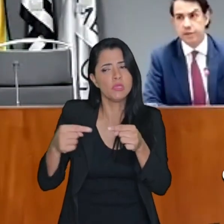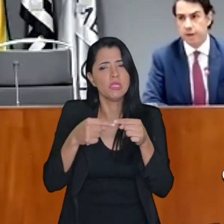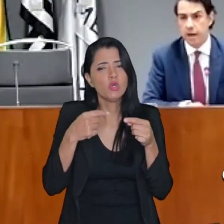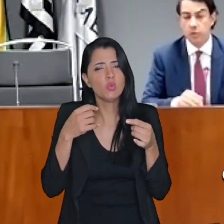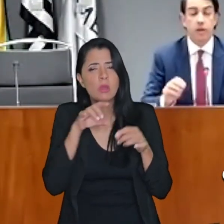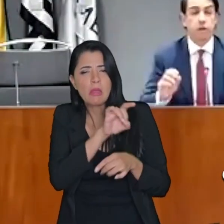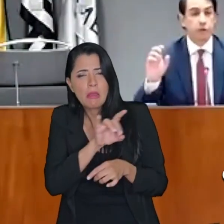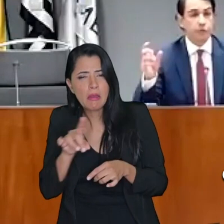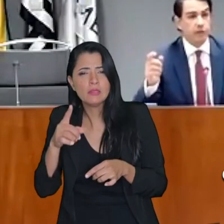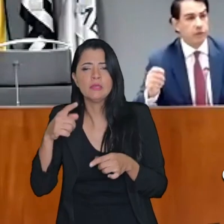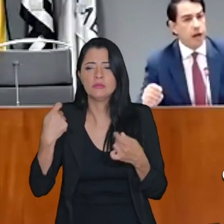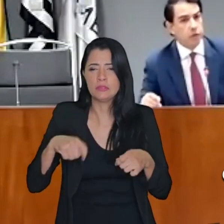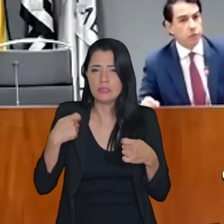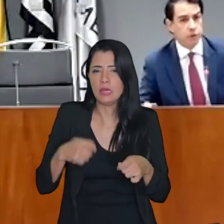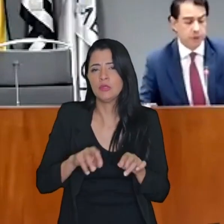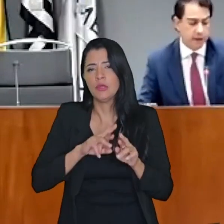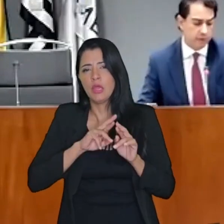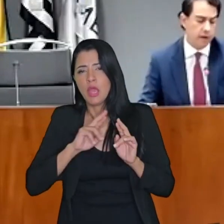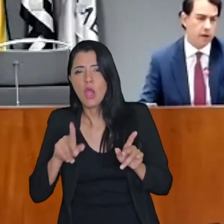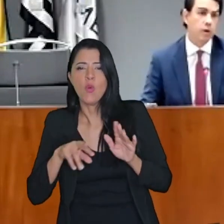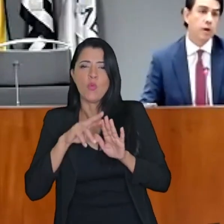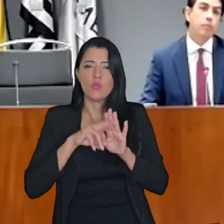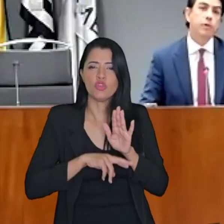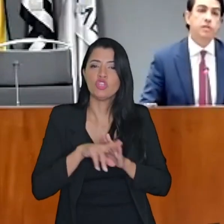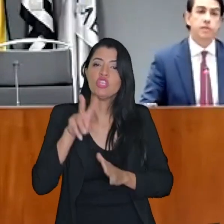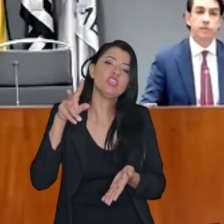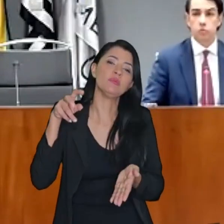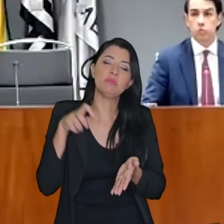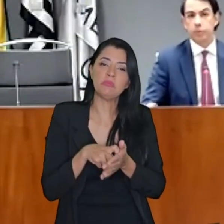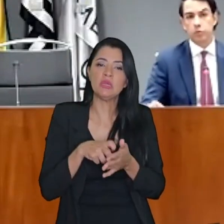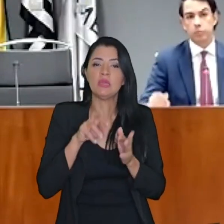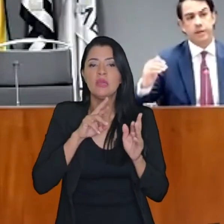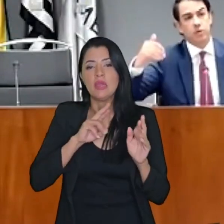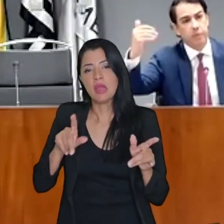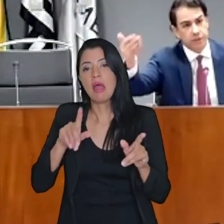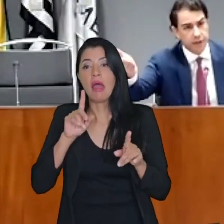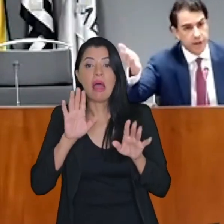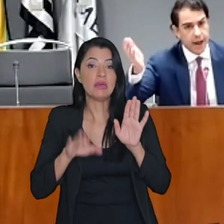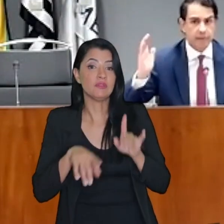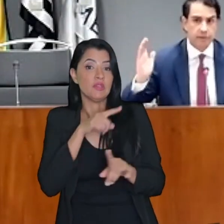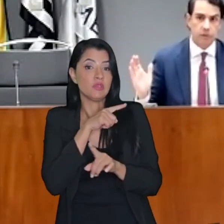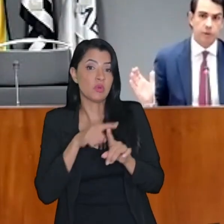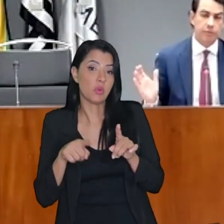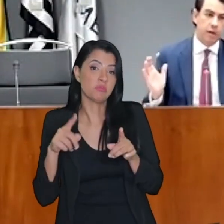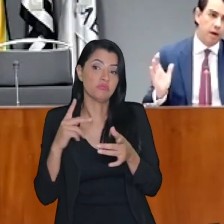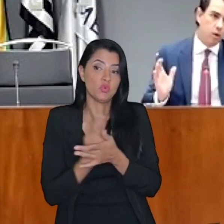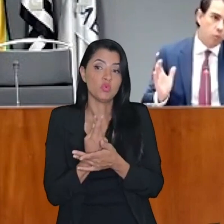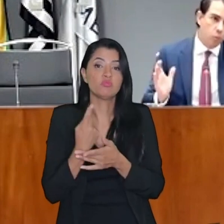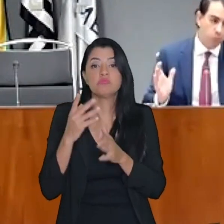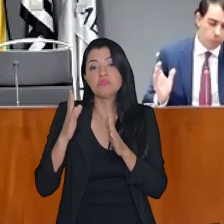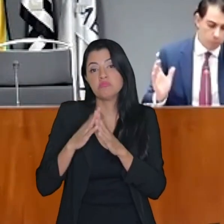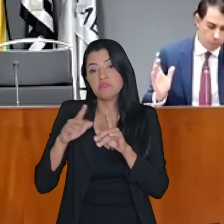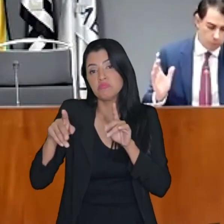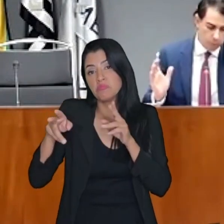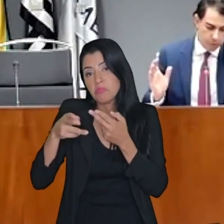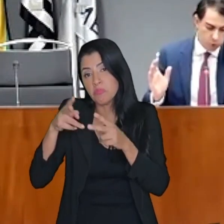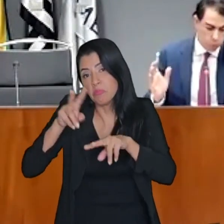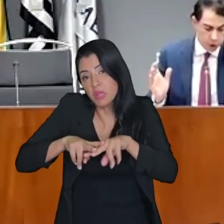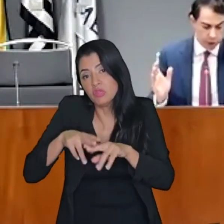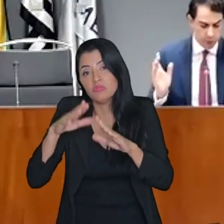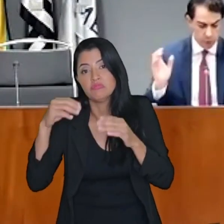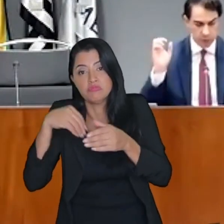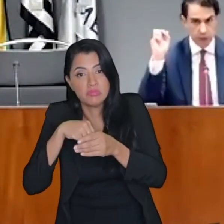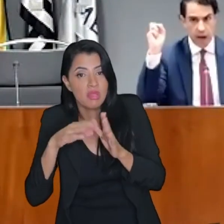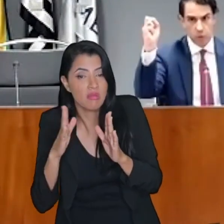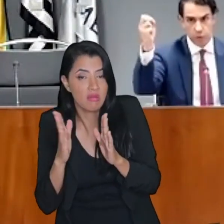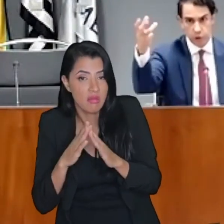um regime carcerário diferenciado, um regime carcerário muitas vezes cumprido parcialmente em casa, então haveria uma mistura